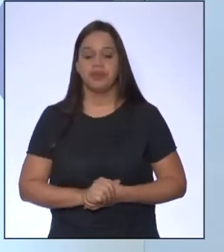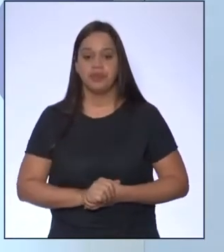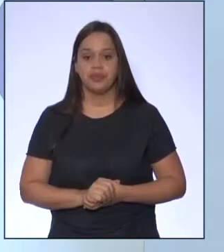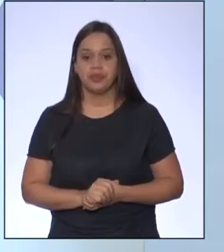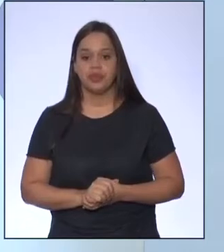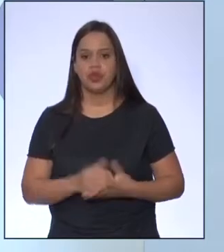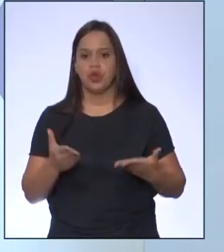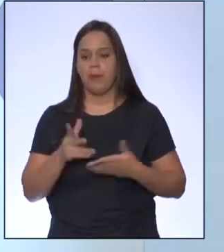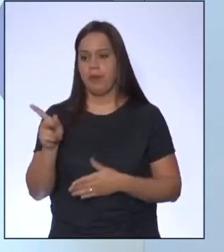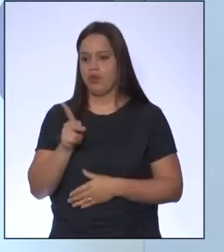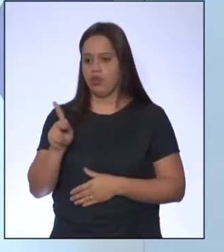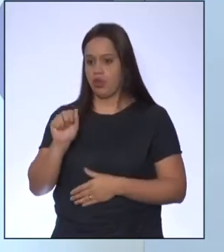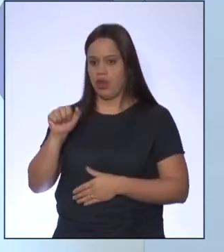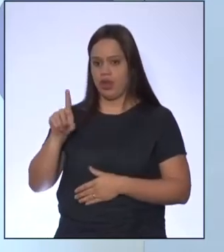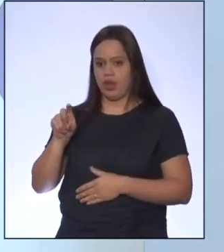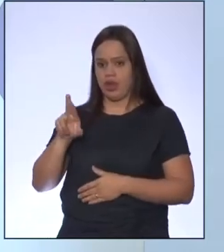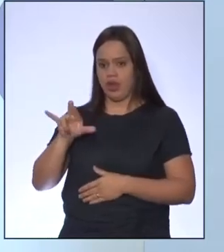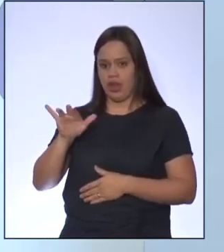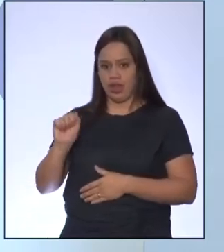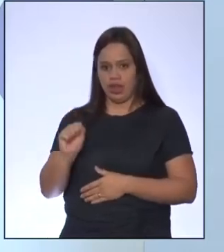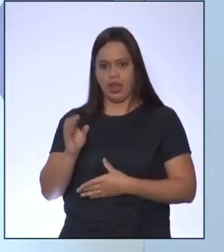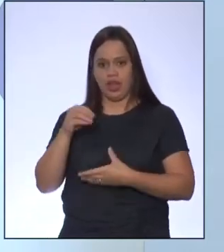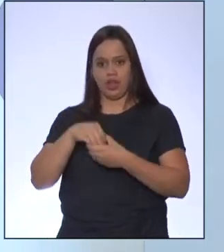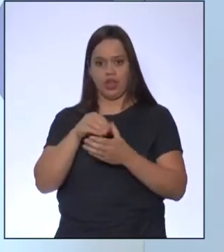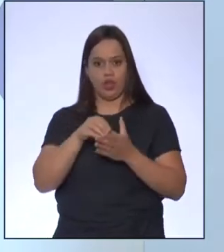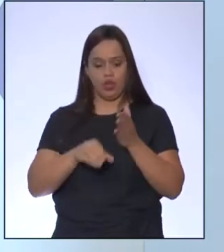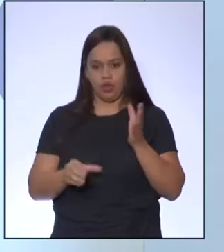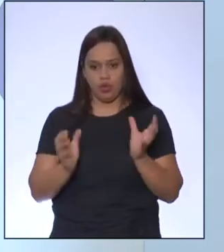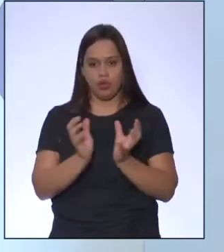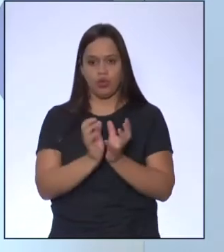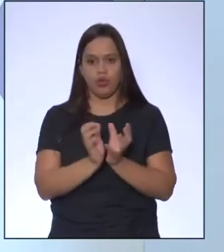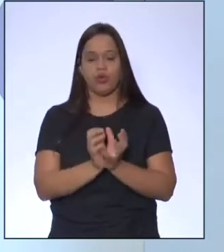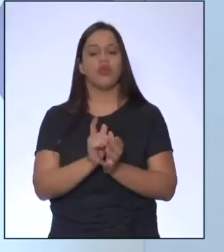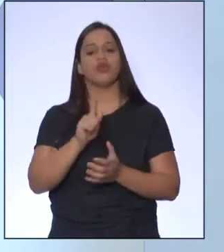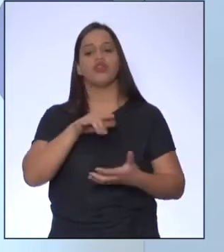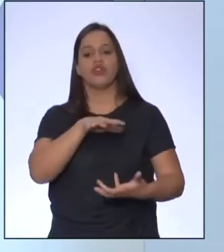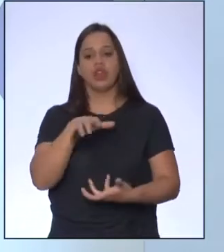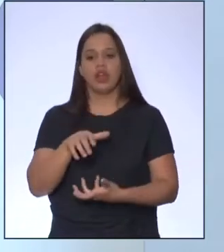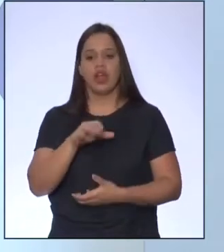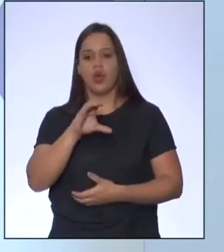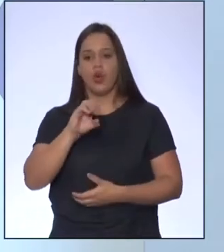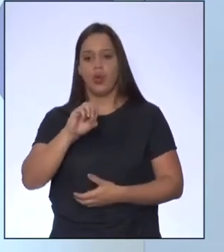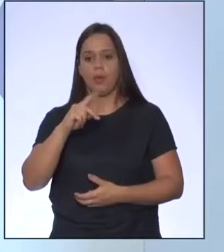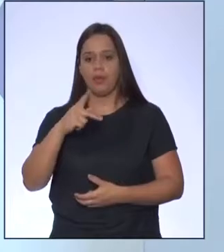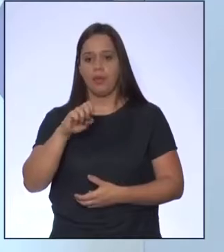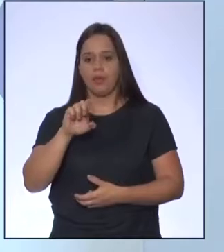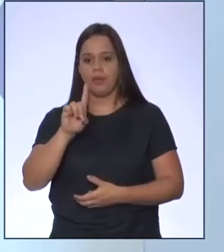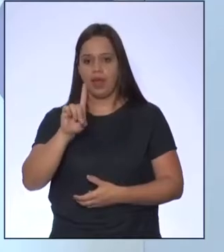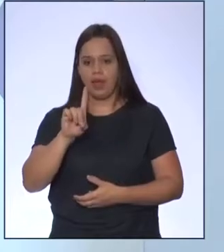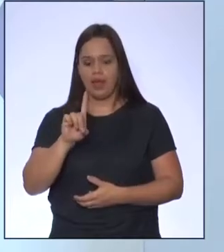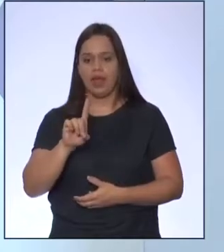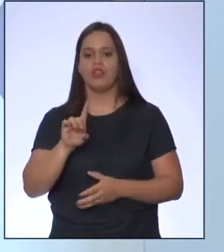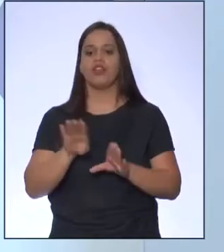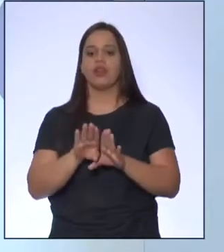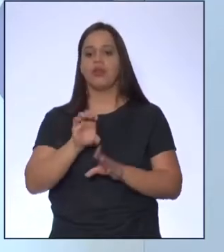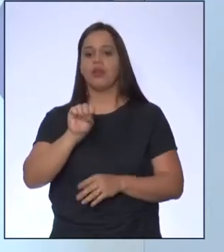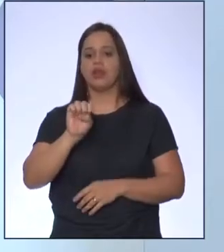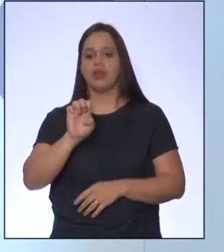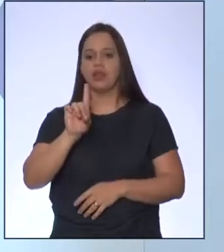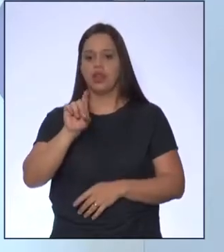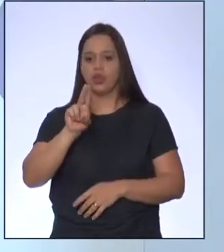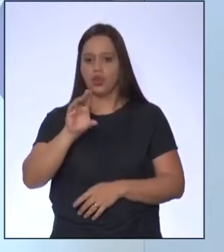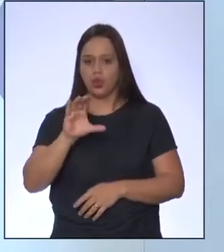A professora Andréia compõe a equipe curricular de Geografia da COPED, da SEDUC. Seja bem-vinda mais uma